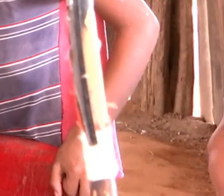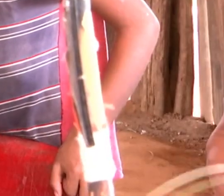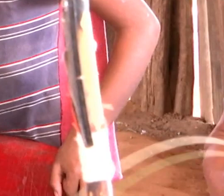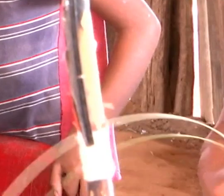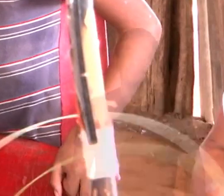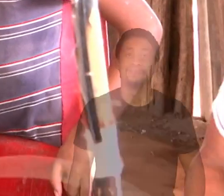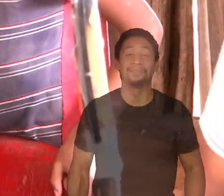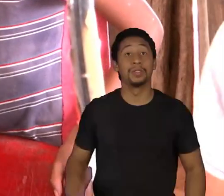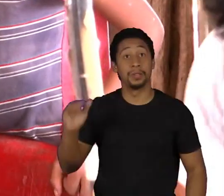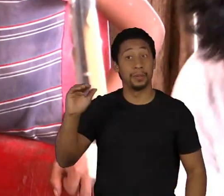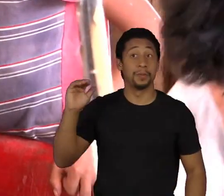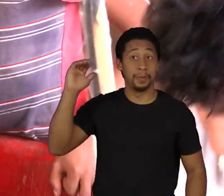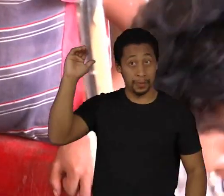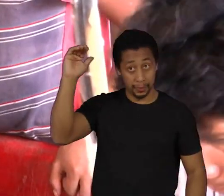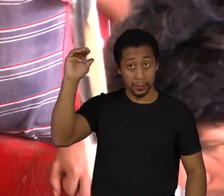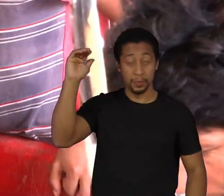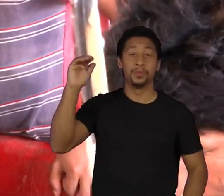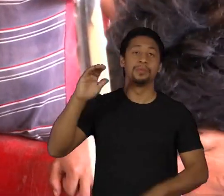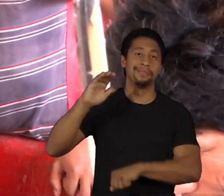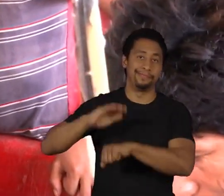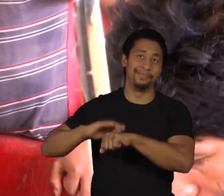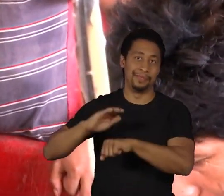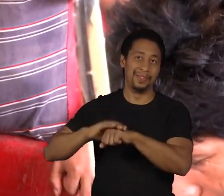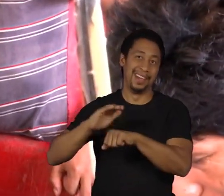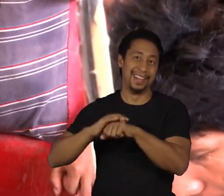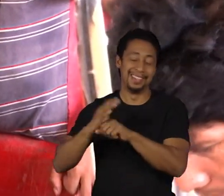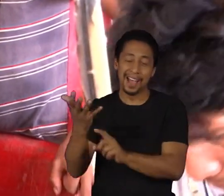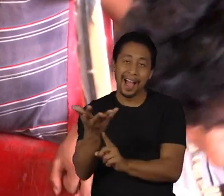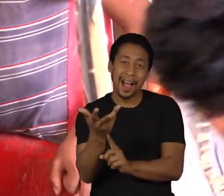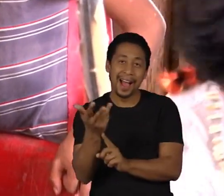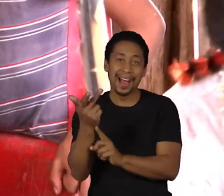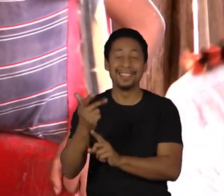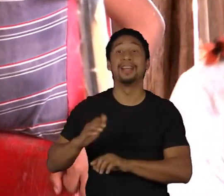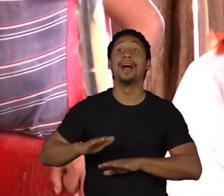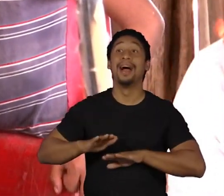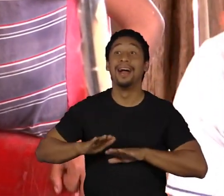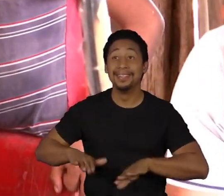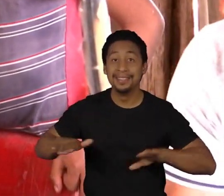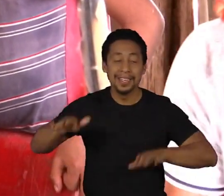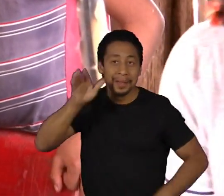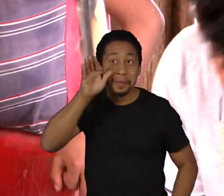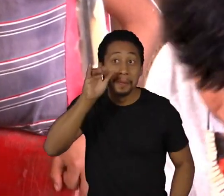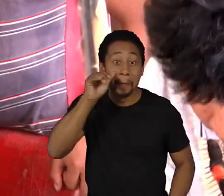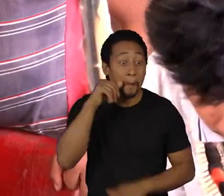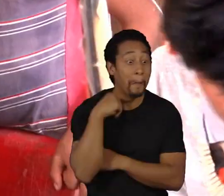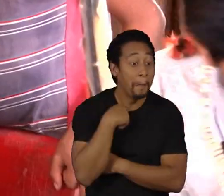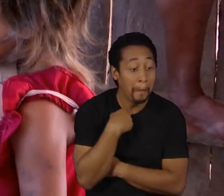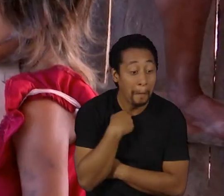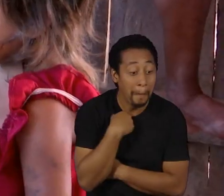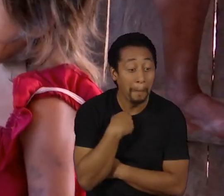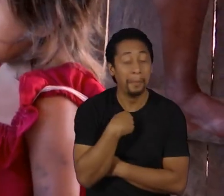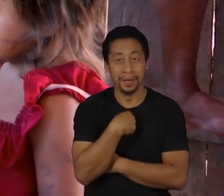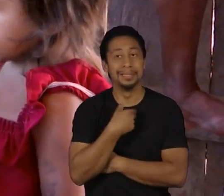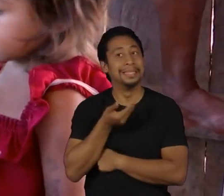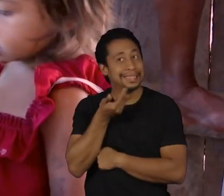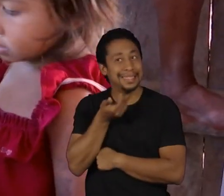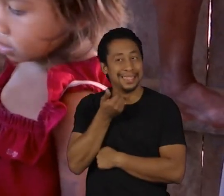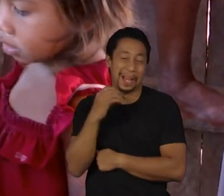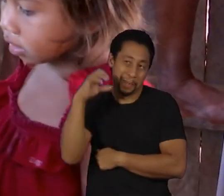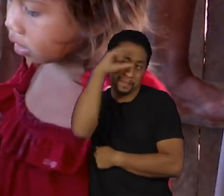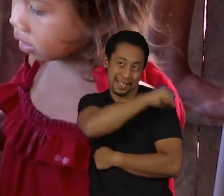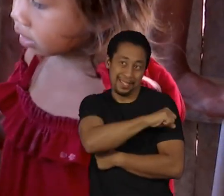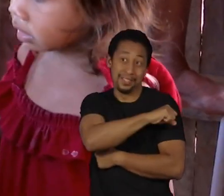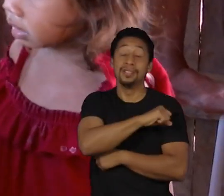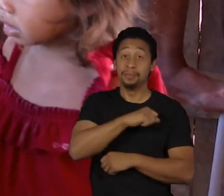Os adultos fazem arte sob o olhar curioso das crianças. É assim que se sustenta a transmissão do conhecimento passado dos